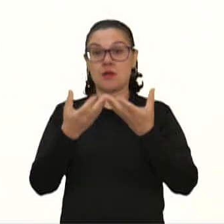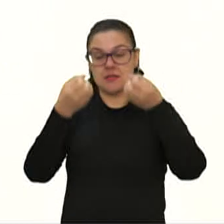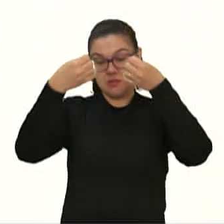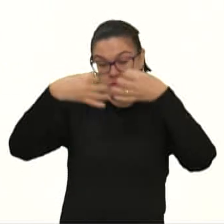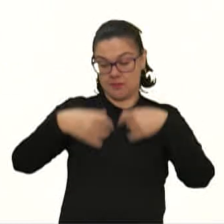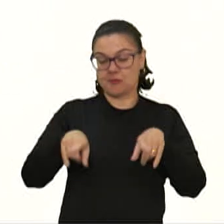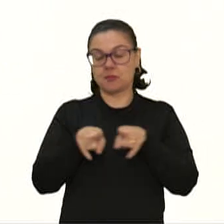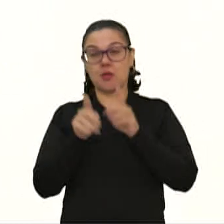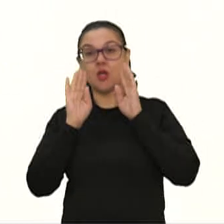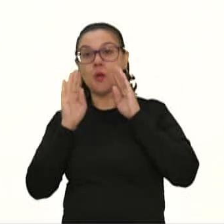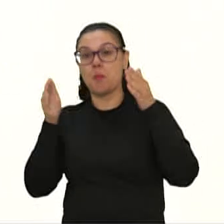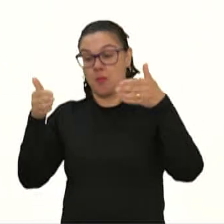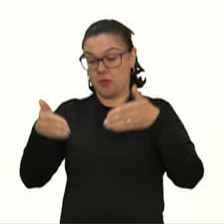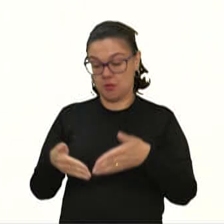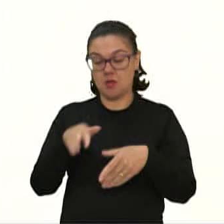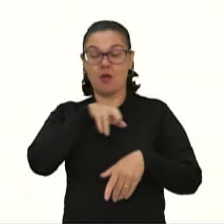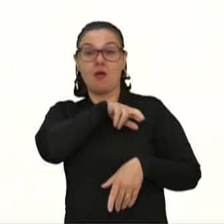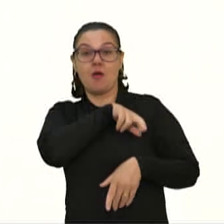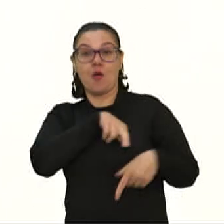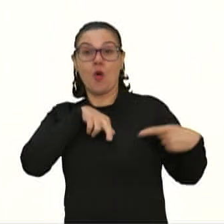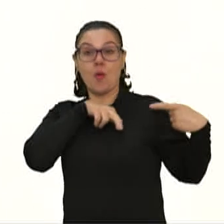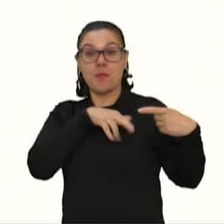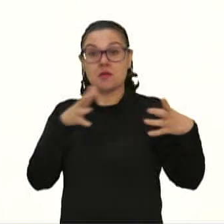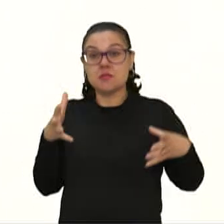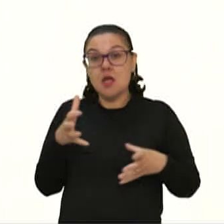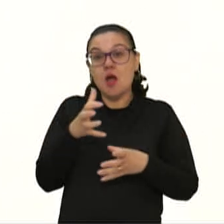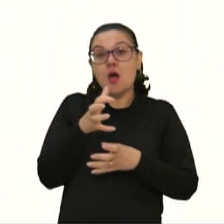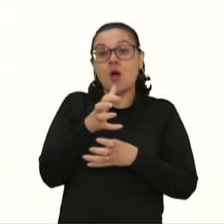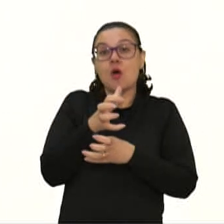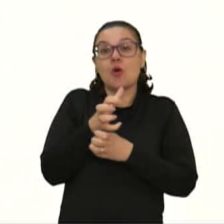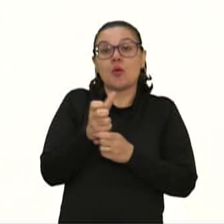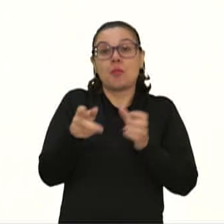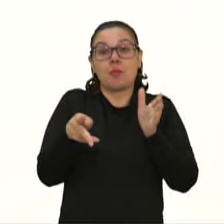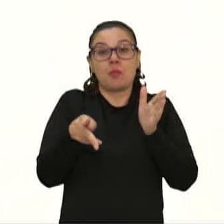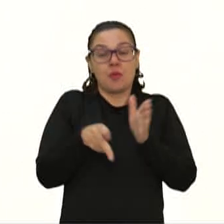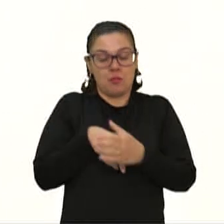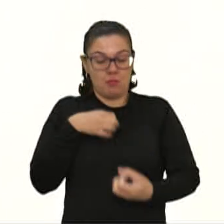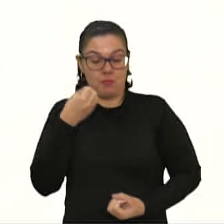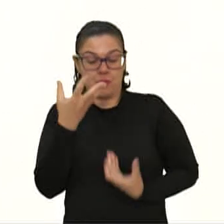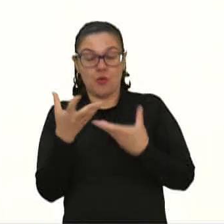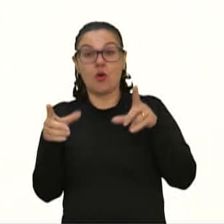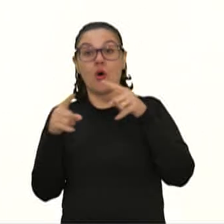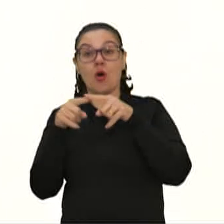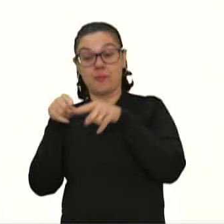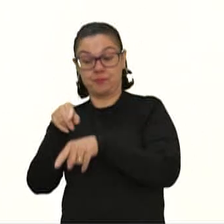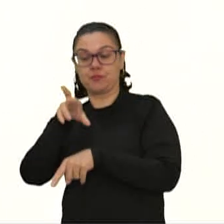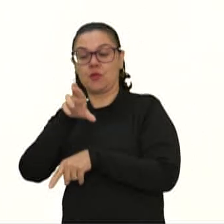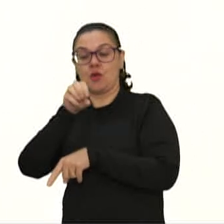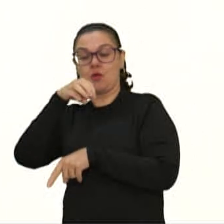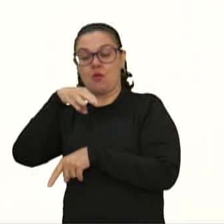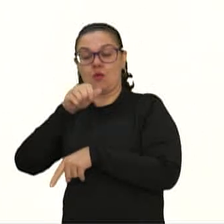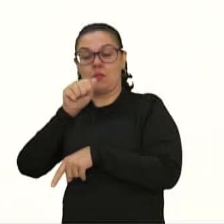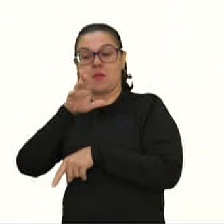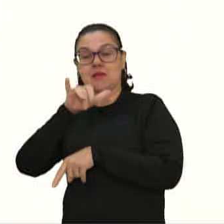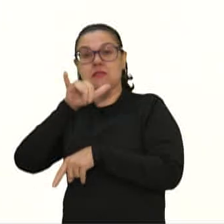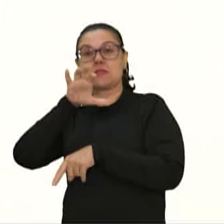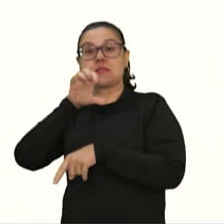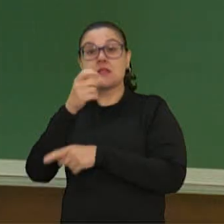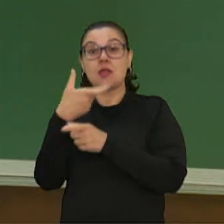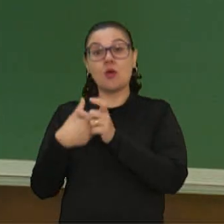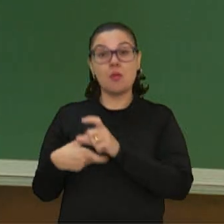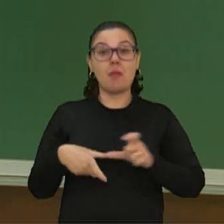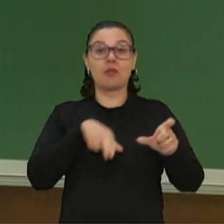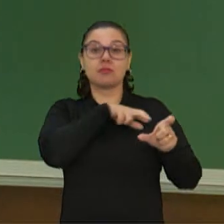e épica. Um romanceiro é um conjunto de poemas, não confundam o romanceiro da Cecília com